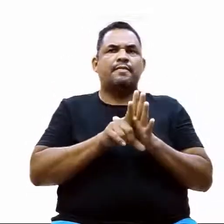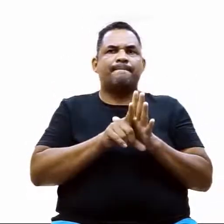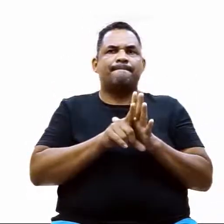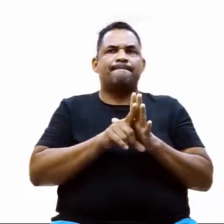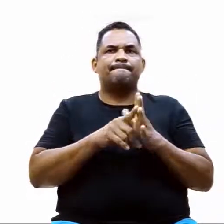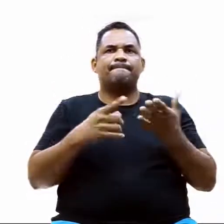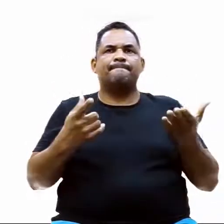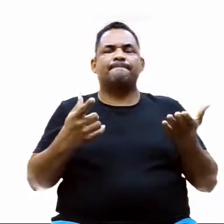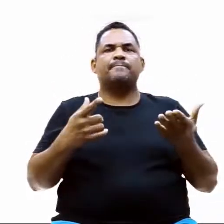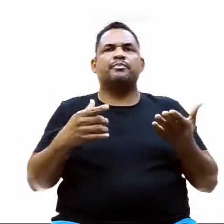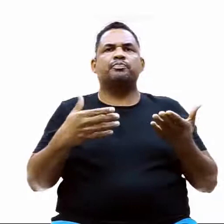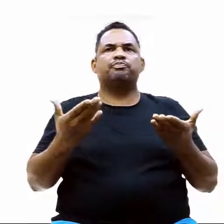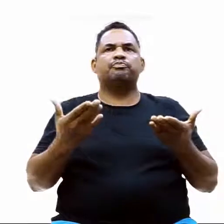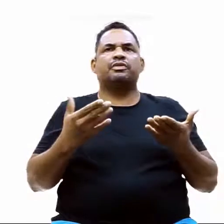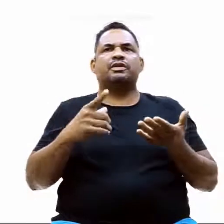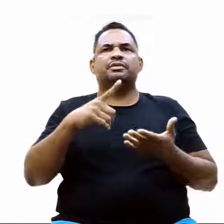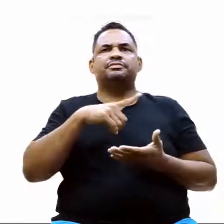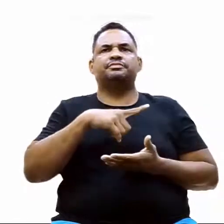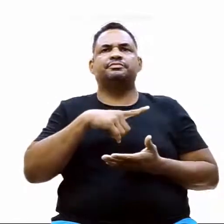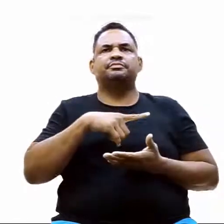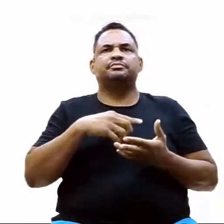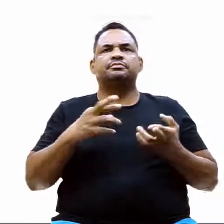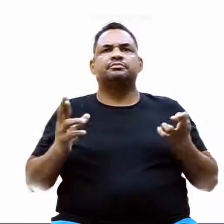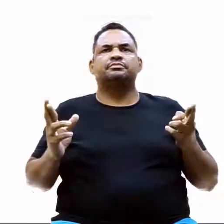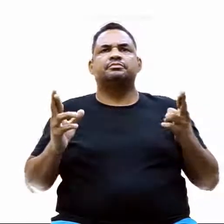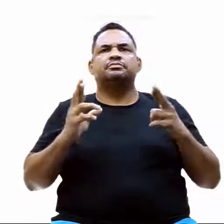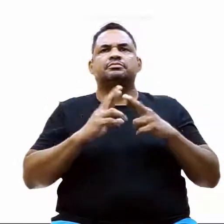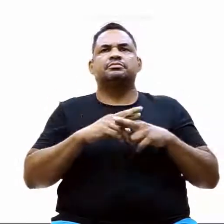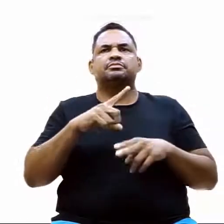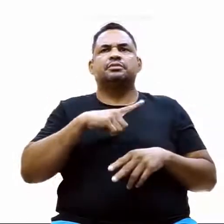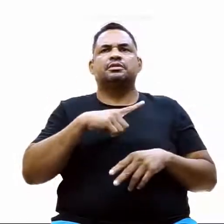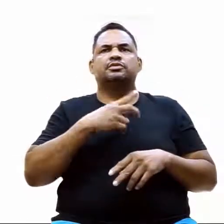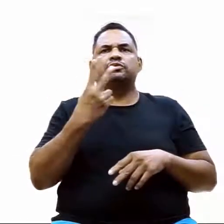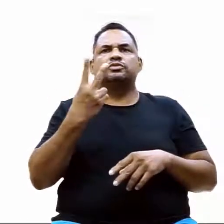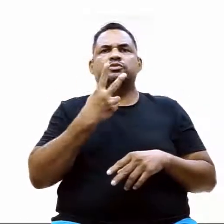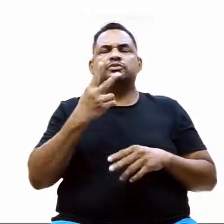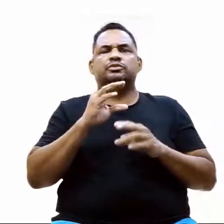de... Eu tenho nessa reação duas substâncias agora, hein?